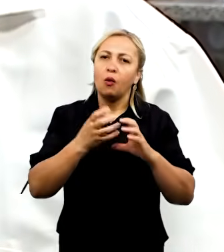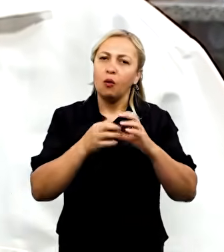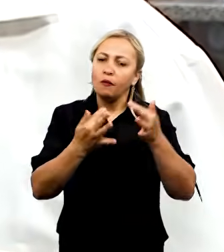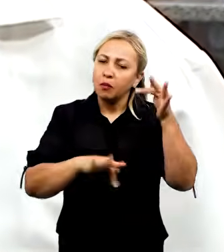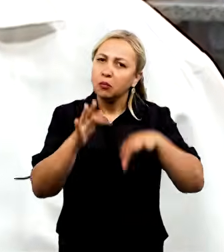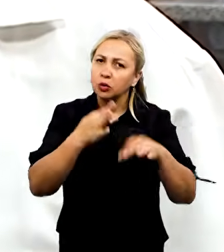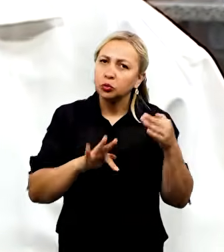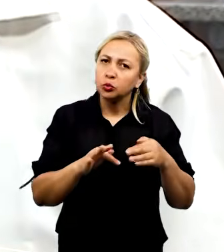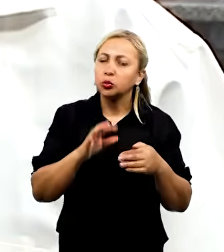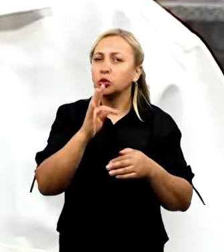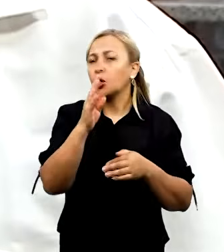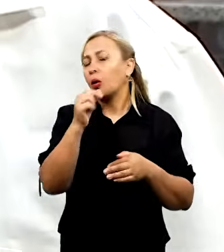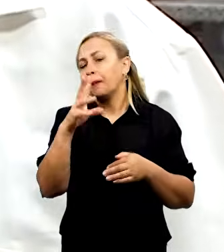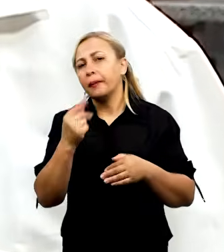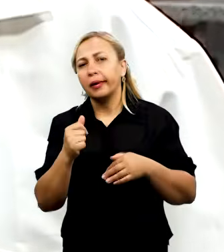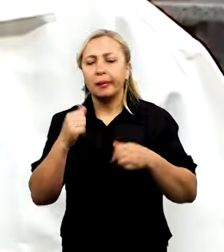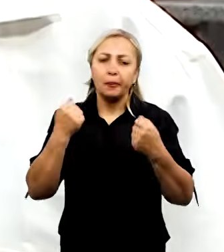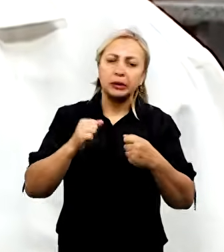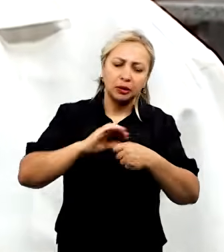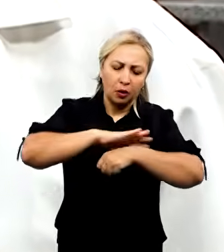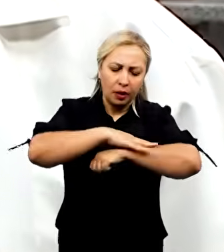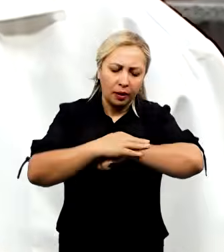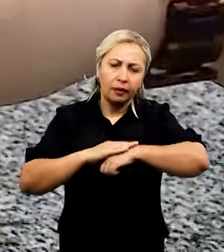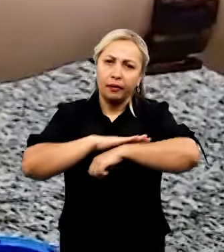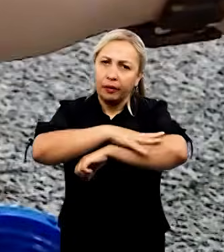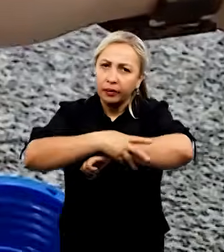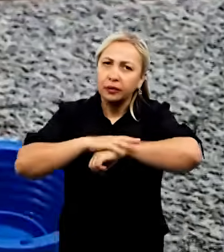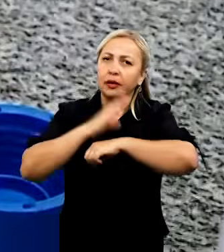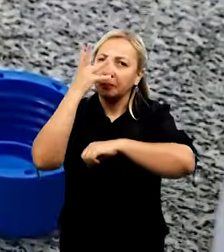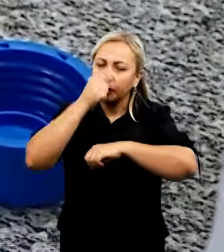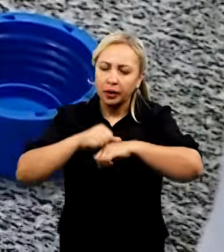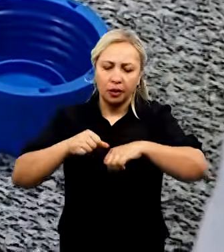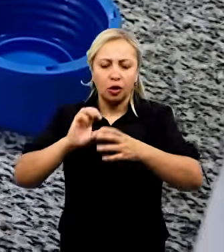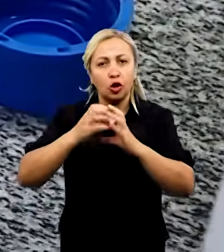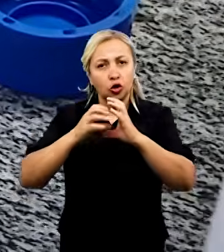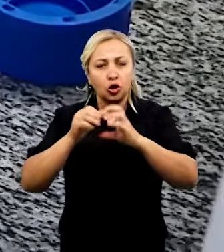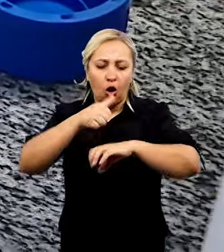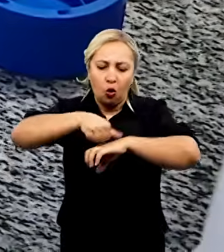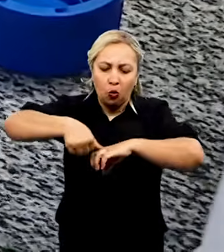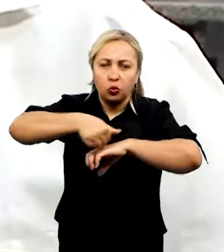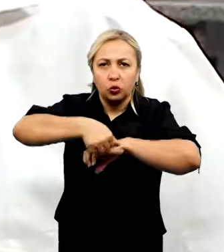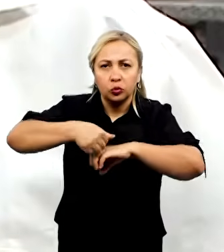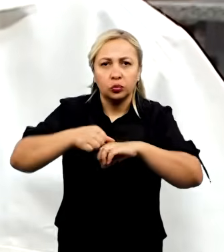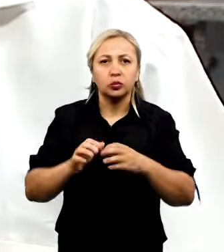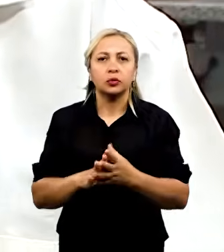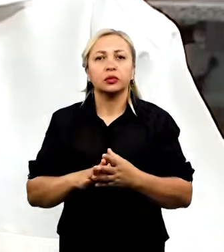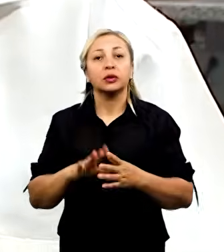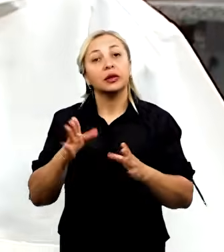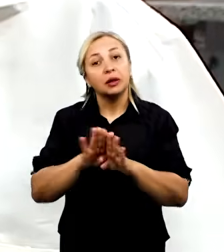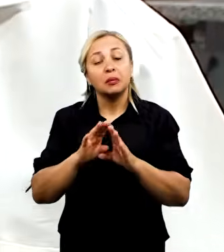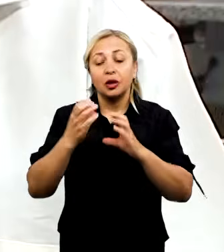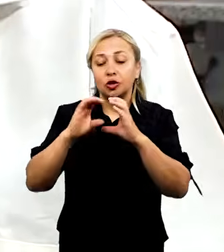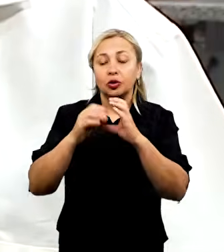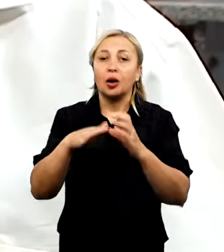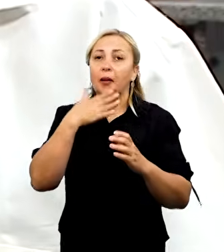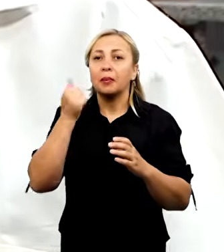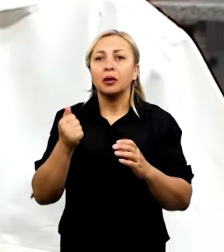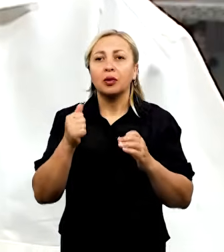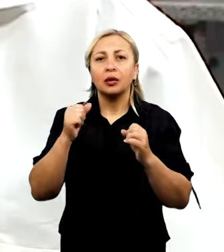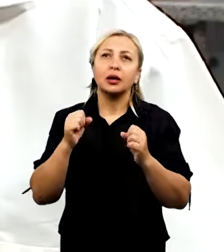que podem ser cremes, géis, loções. E a gente tem trabalhado especialmente com os géis. Melhoram o aspecto